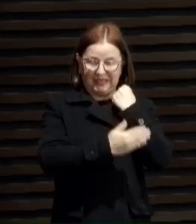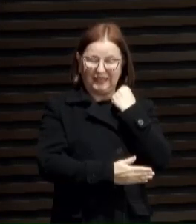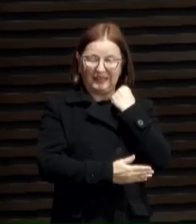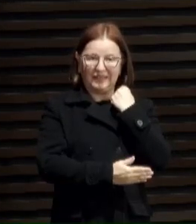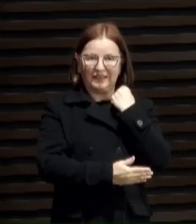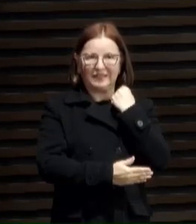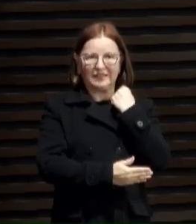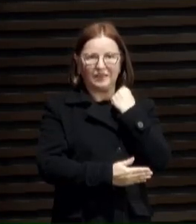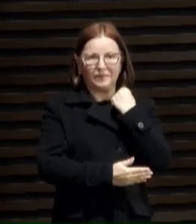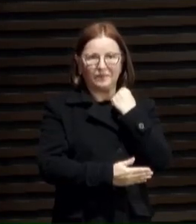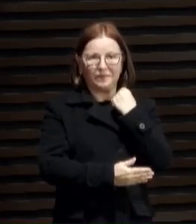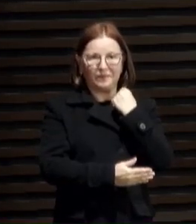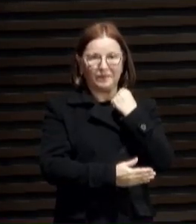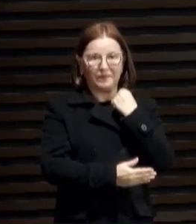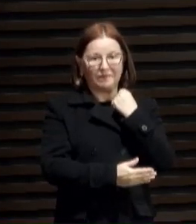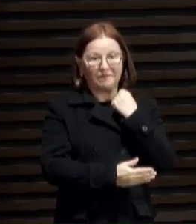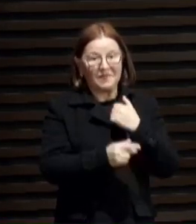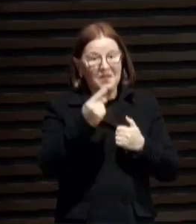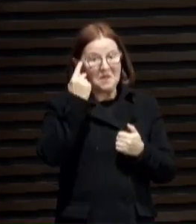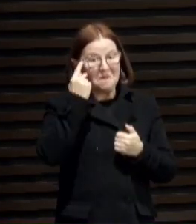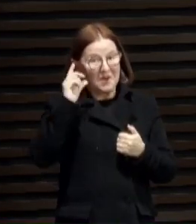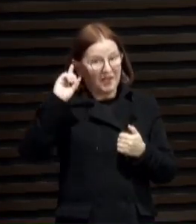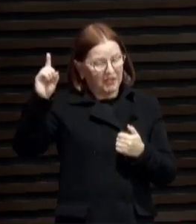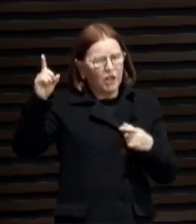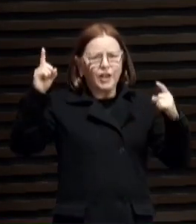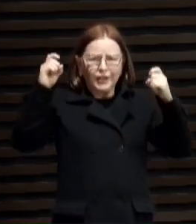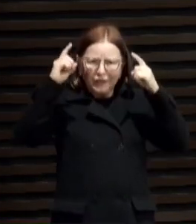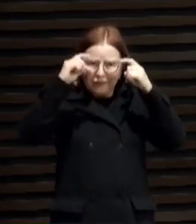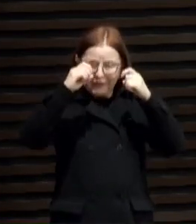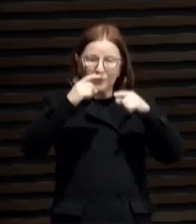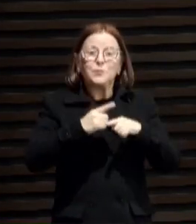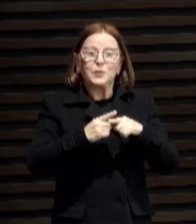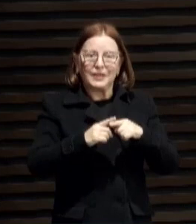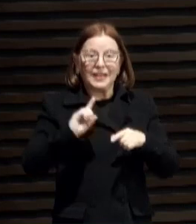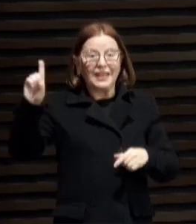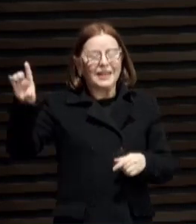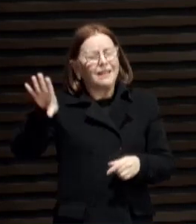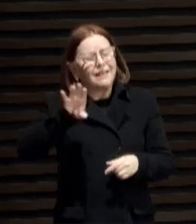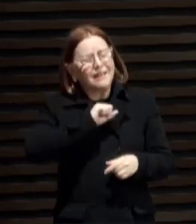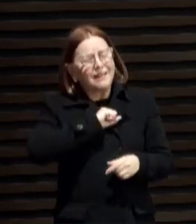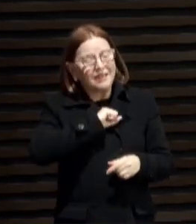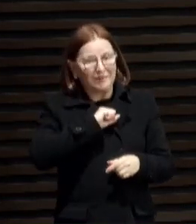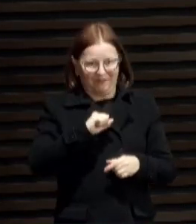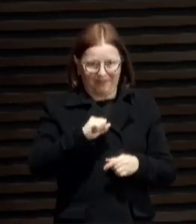Malaquias, sabemos que para Deus é muito difícil, porque Ele nos ama.